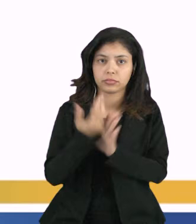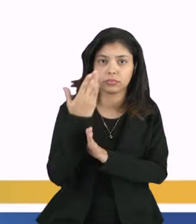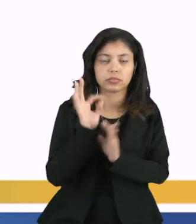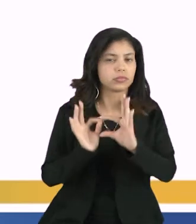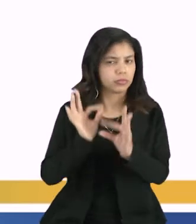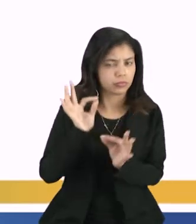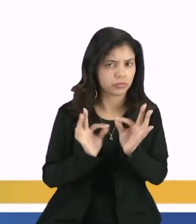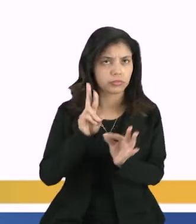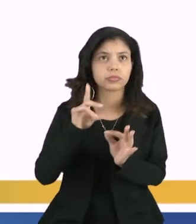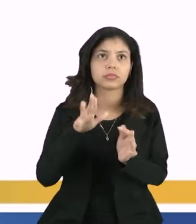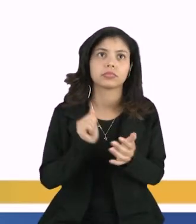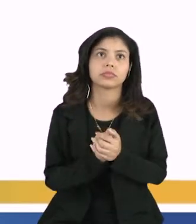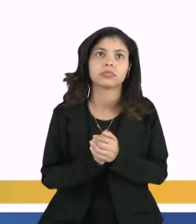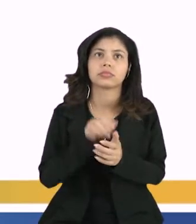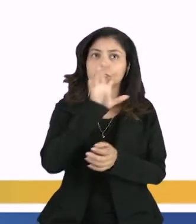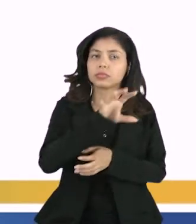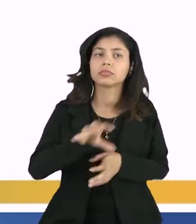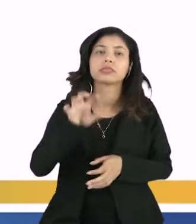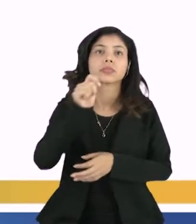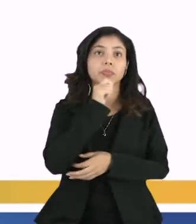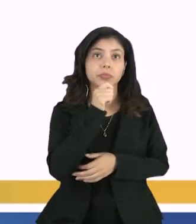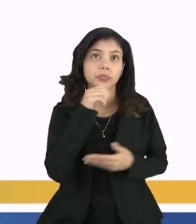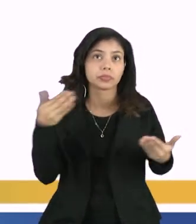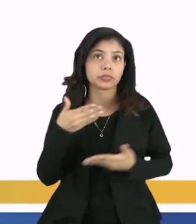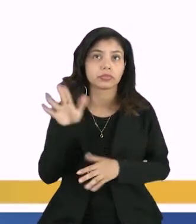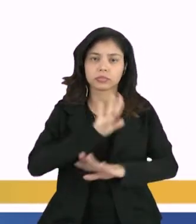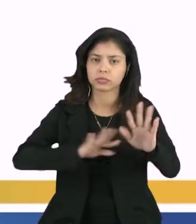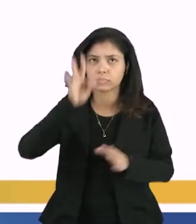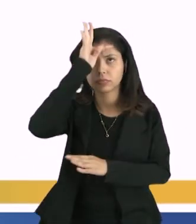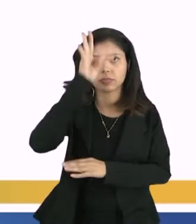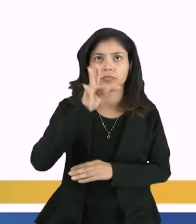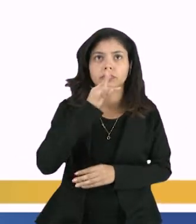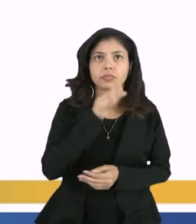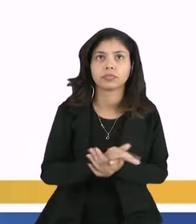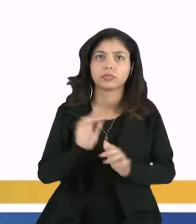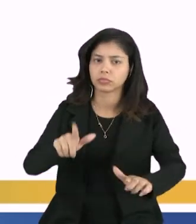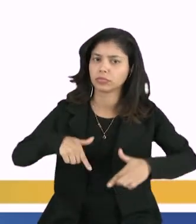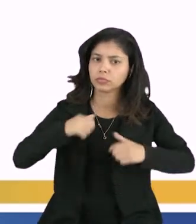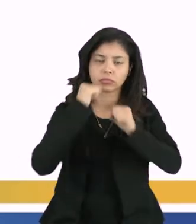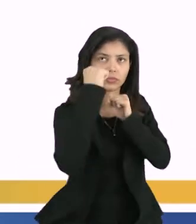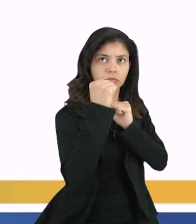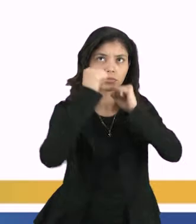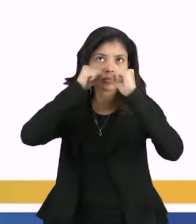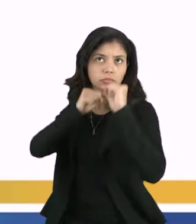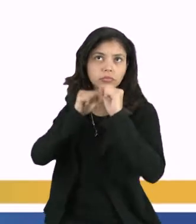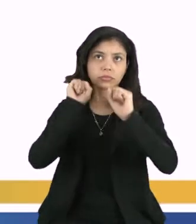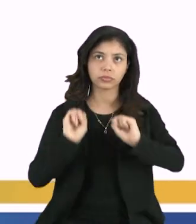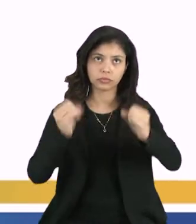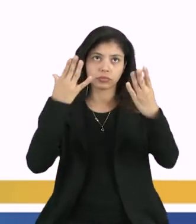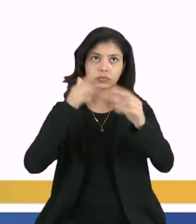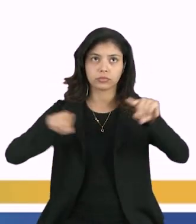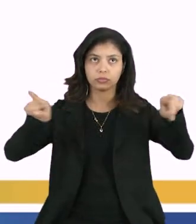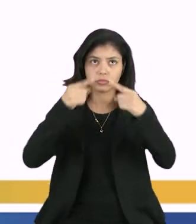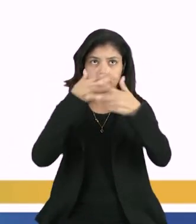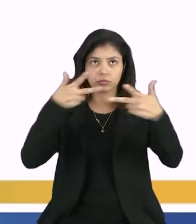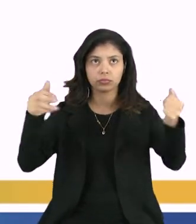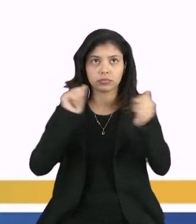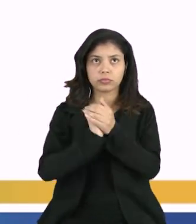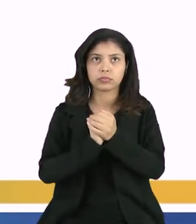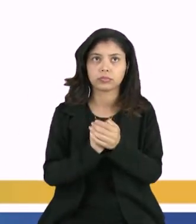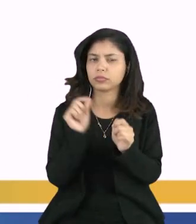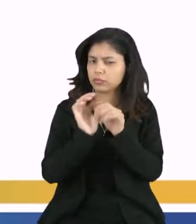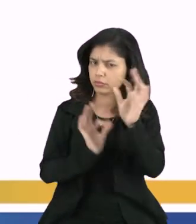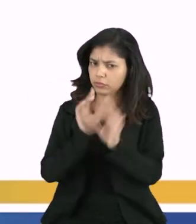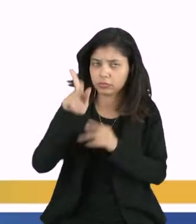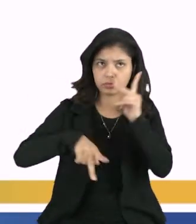recreativa e estética. Essas regiões ainda hoje preservam as tradições, que são as lutas, festas, músicas e